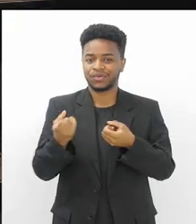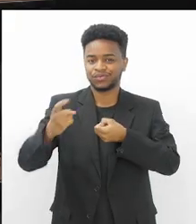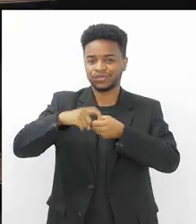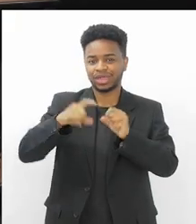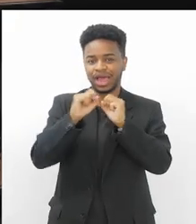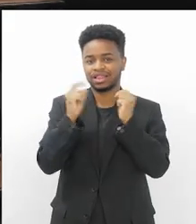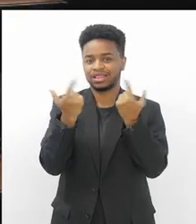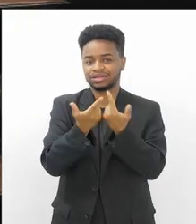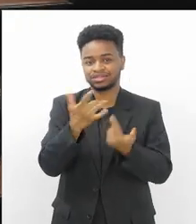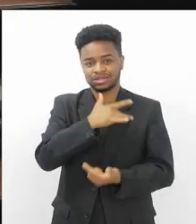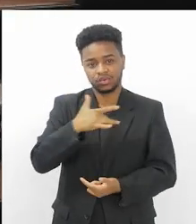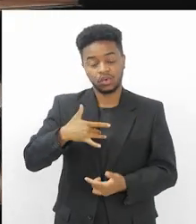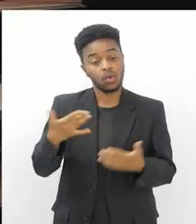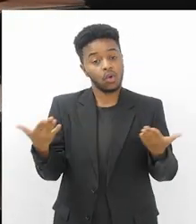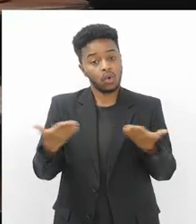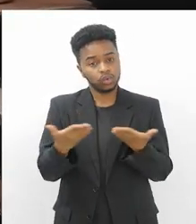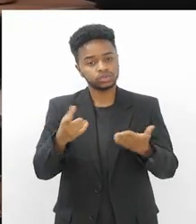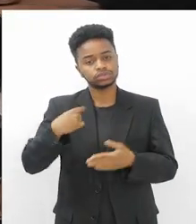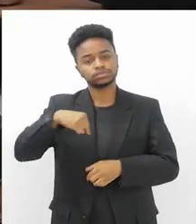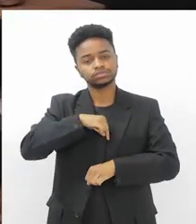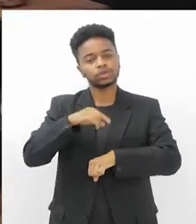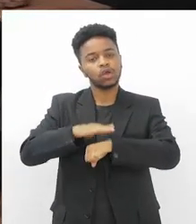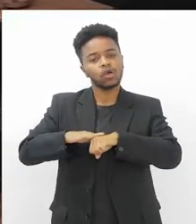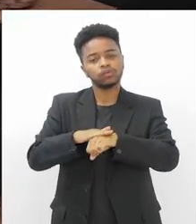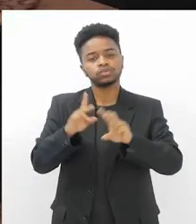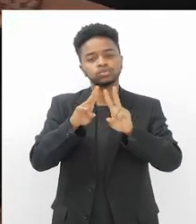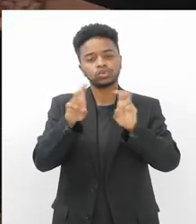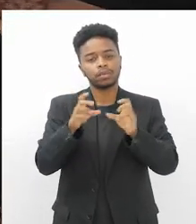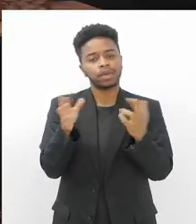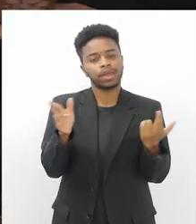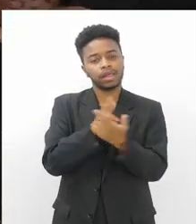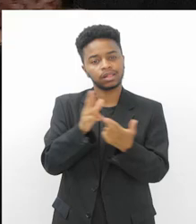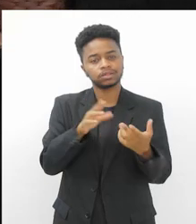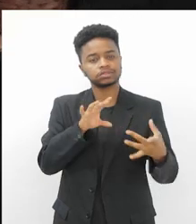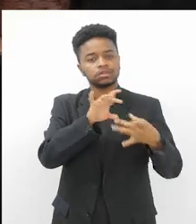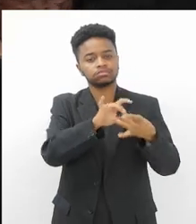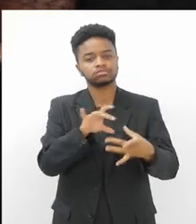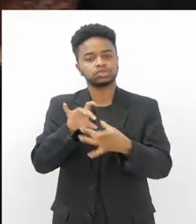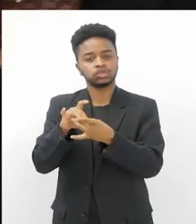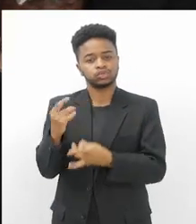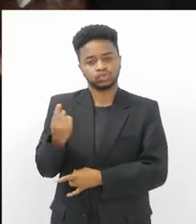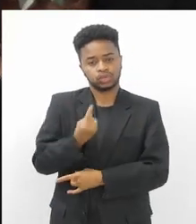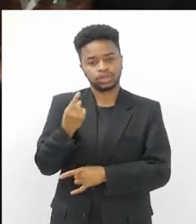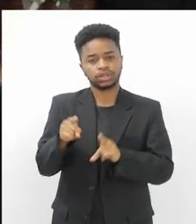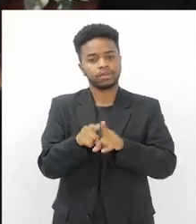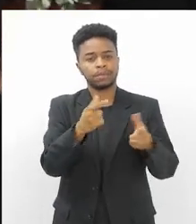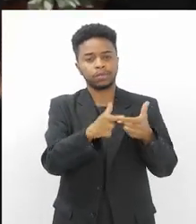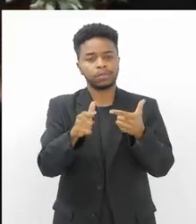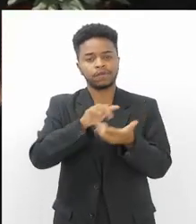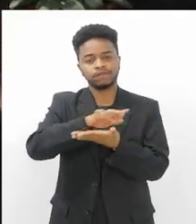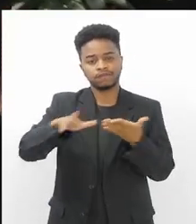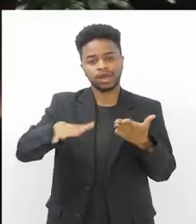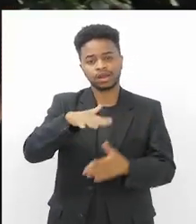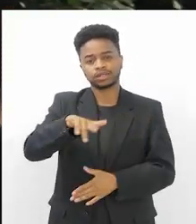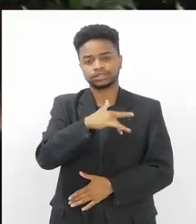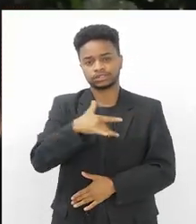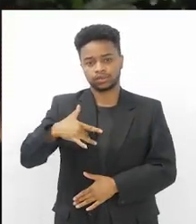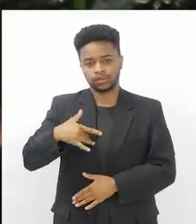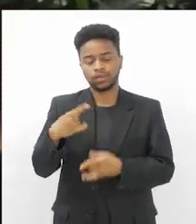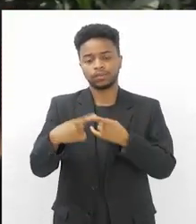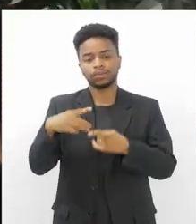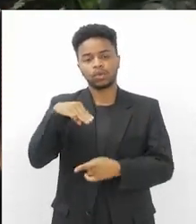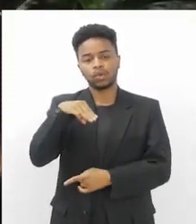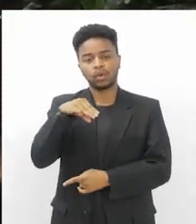Voltamos com a Alerge Saúde. No programa de hoje, conversamos sobre a relação da solidão com diversos problemas de saúde.